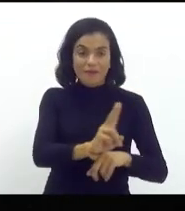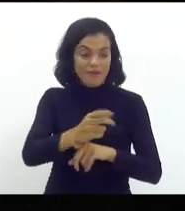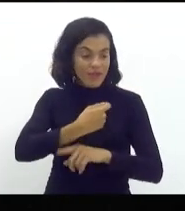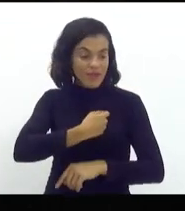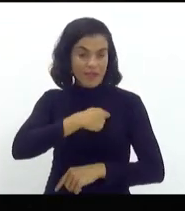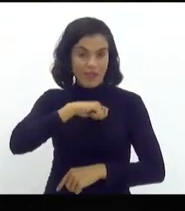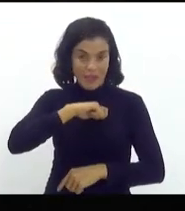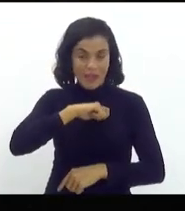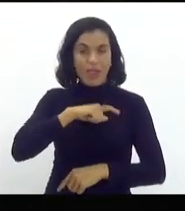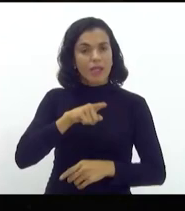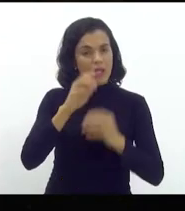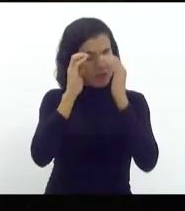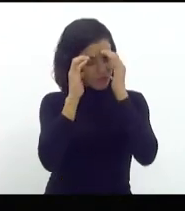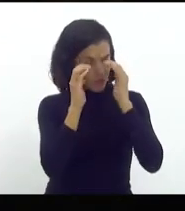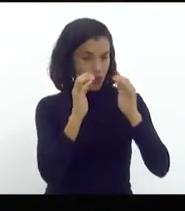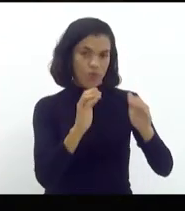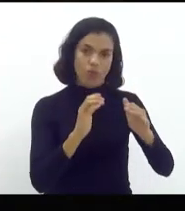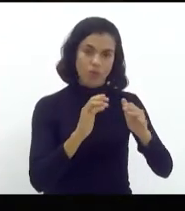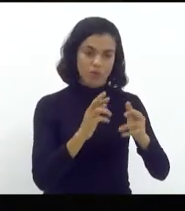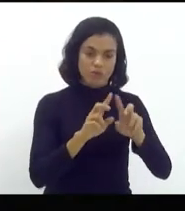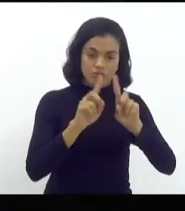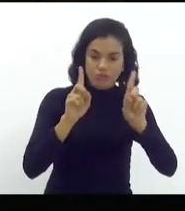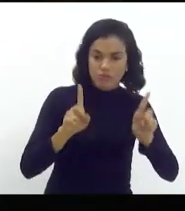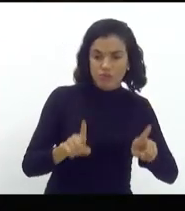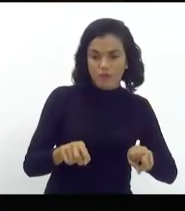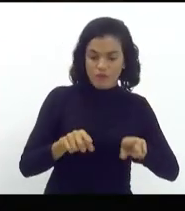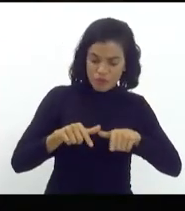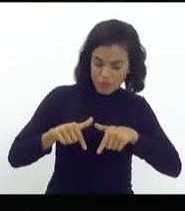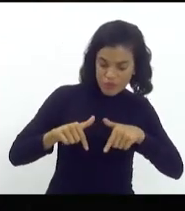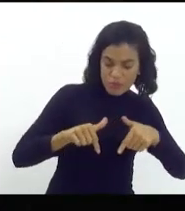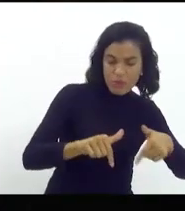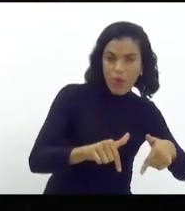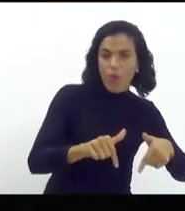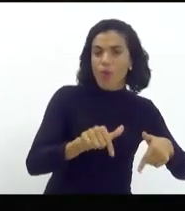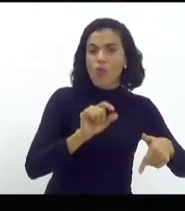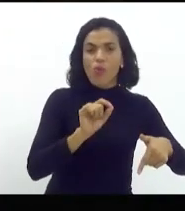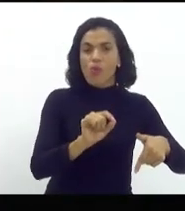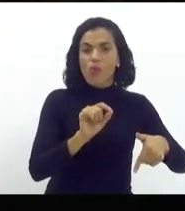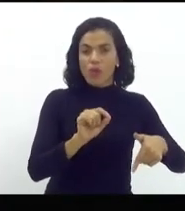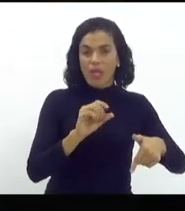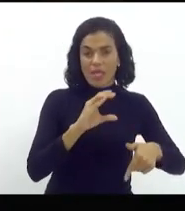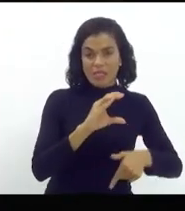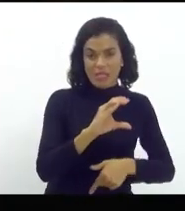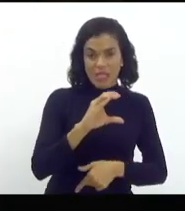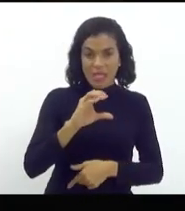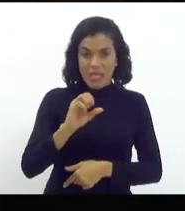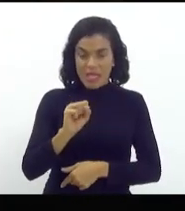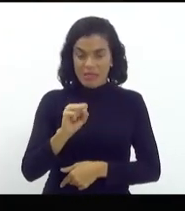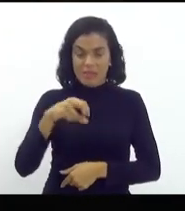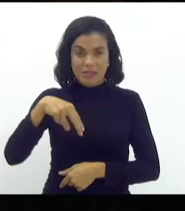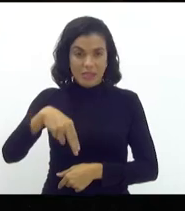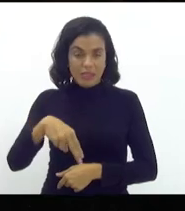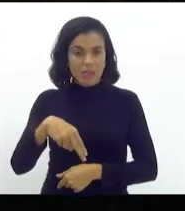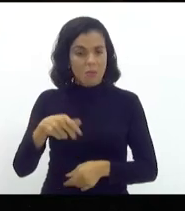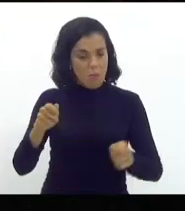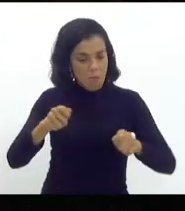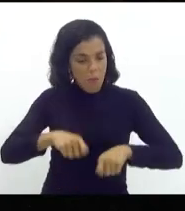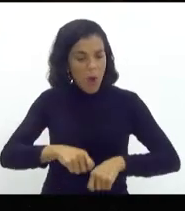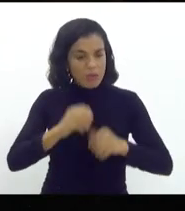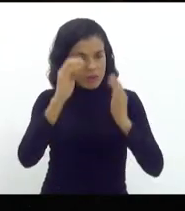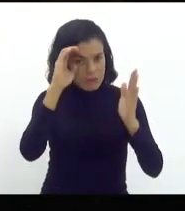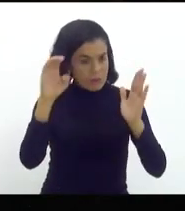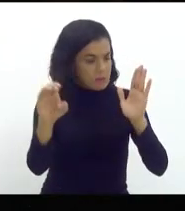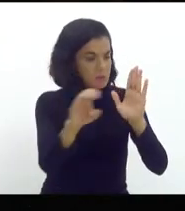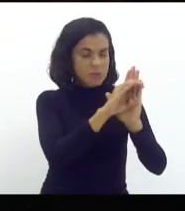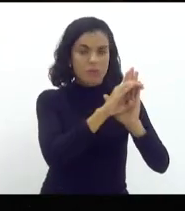que ele cumpra o seu papel fazendo com que esse SN possa cumprir os táxis